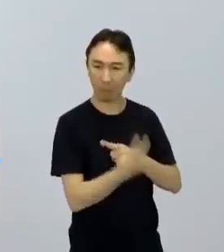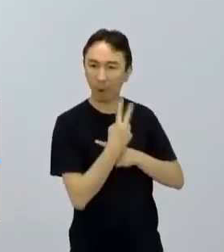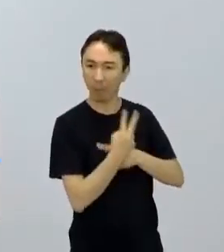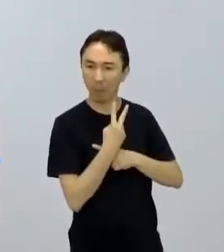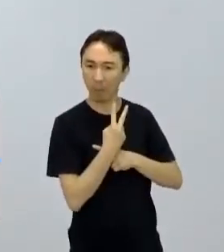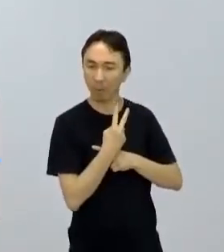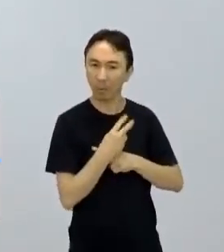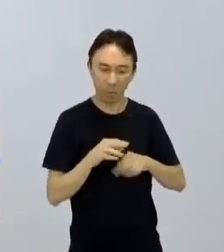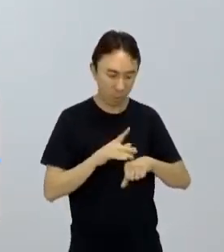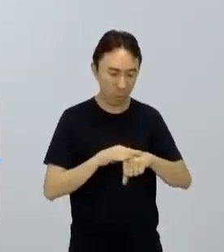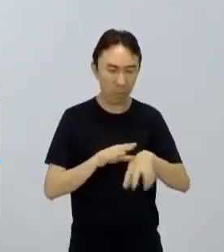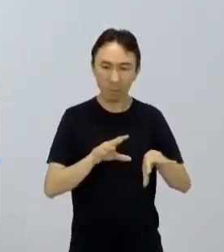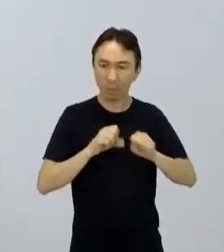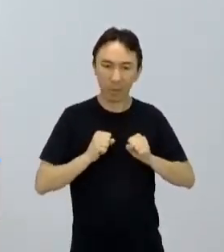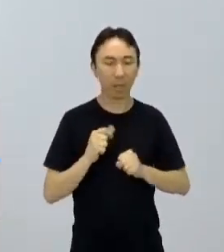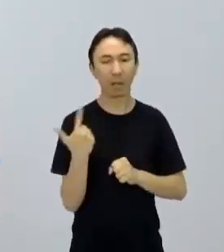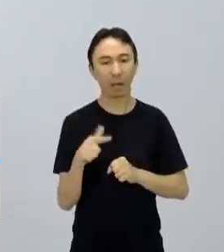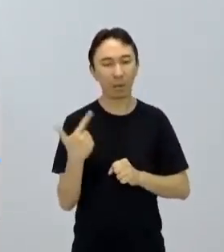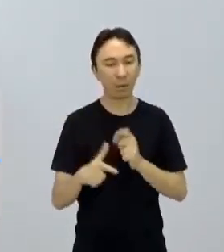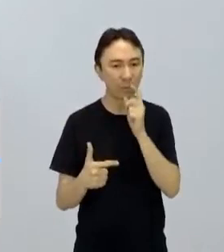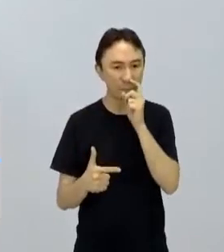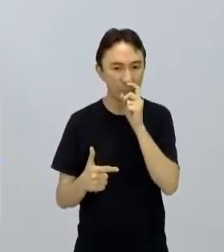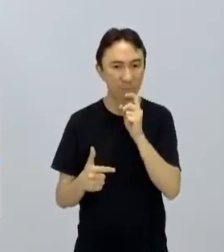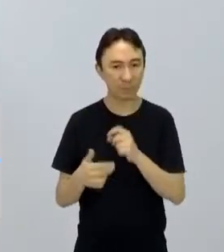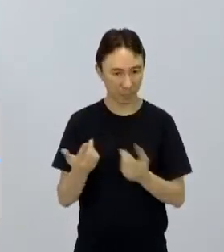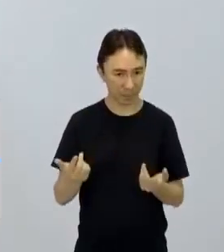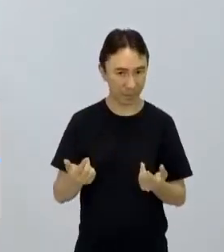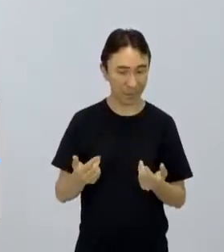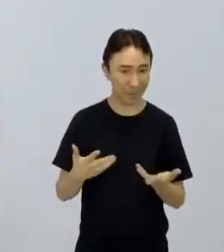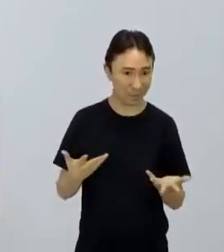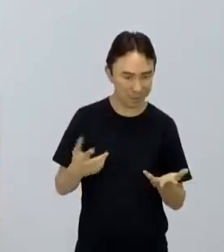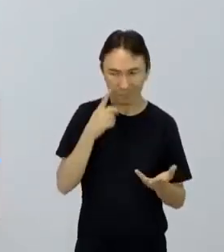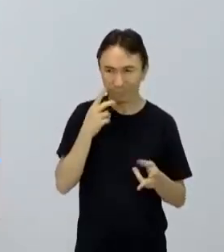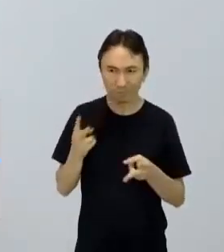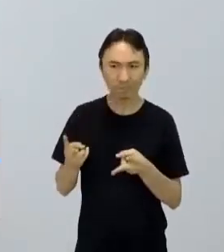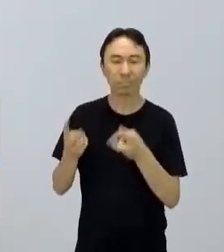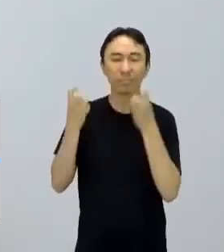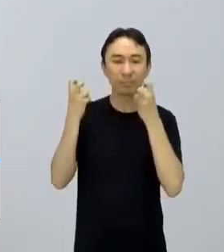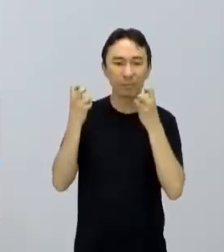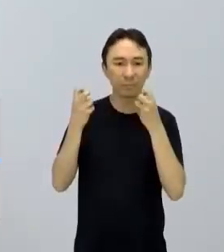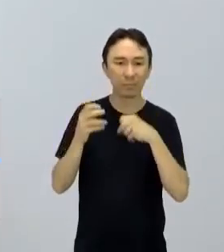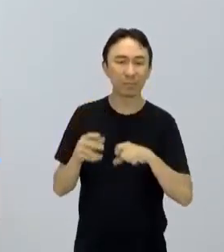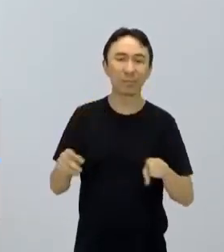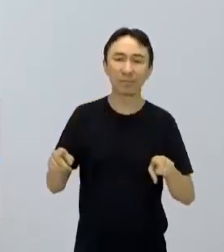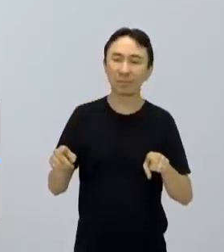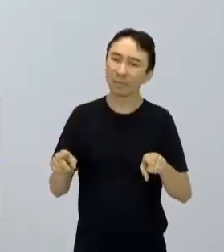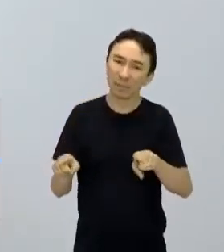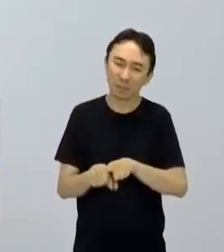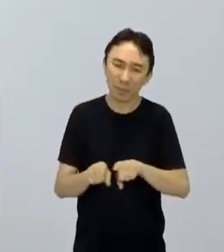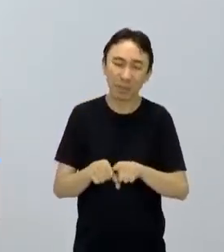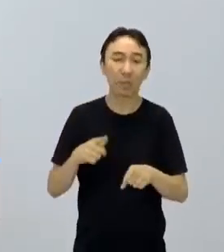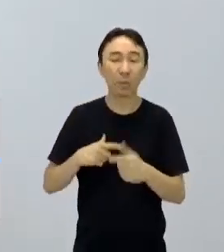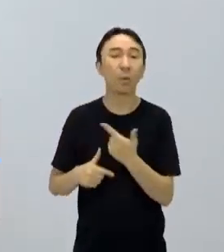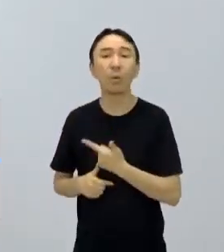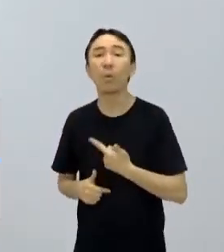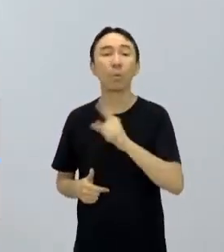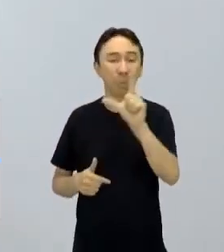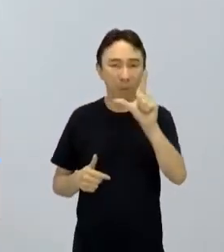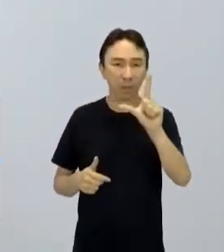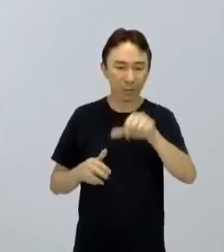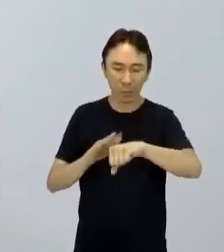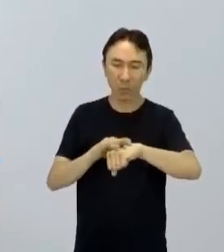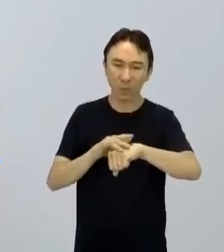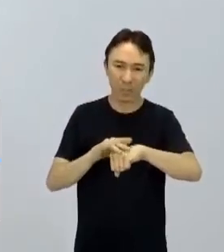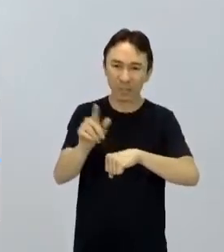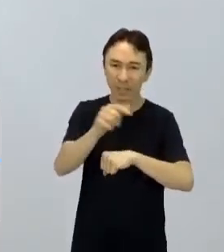outro indício, né? O Pasteur foi um pouquinho depois do Jenner já. E também o carbúnculo, que era uma doença que atacava ovelhas. Aí fala, nossa,